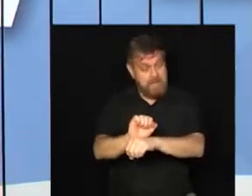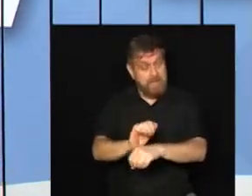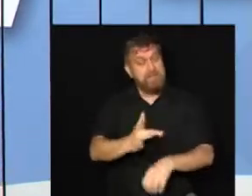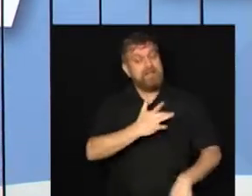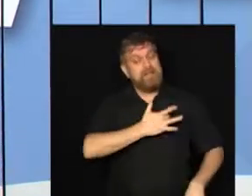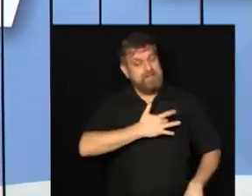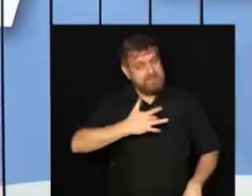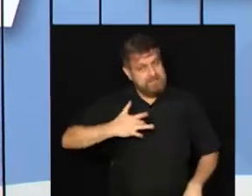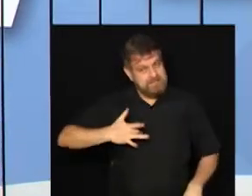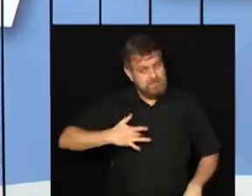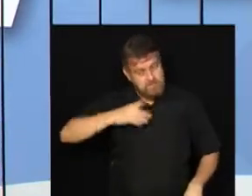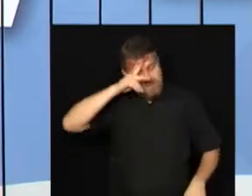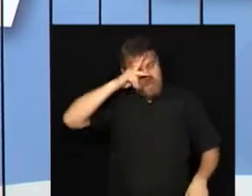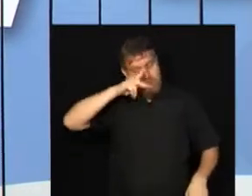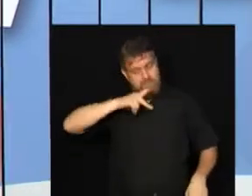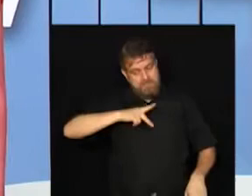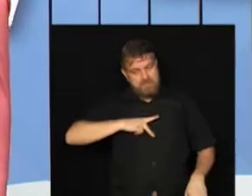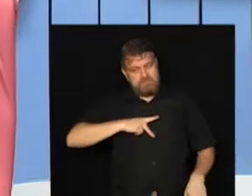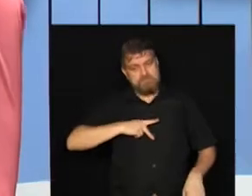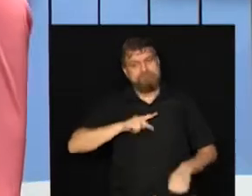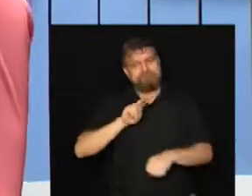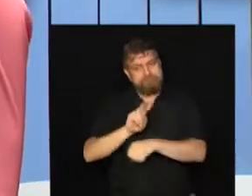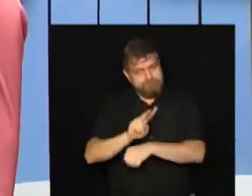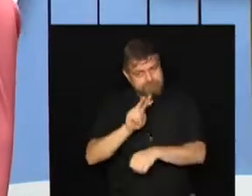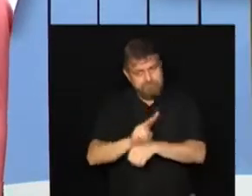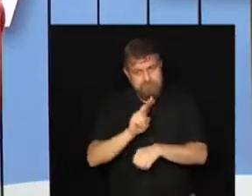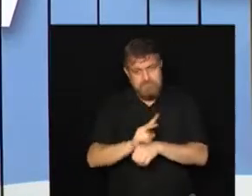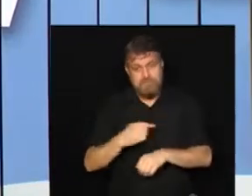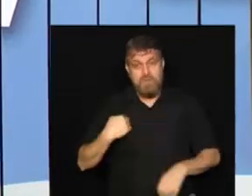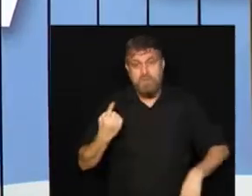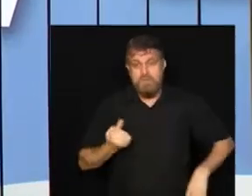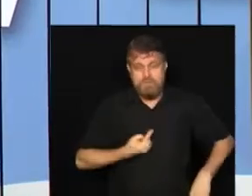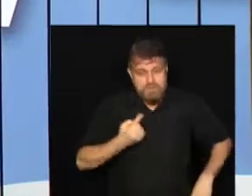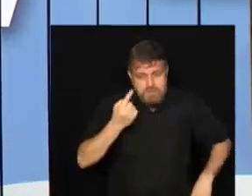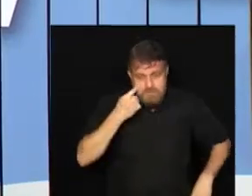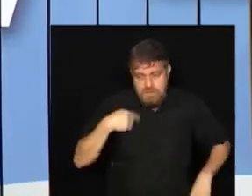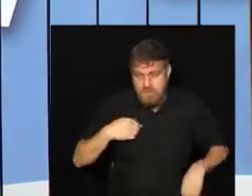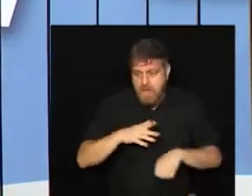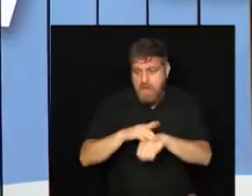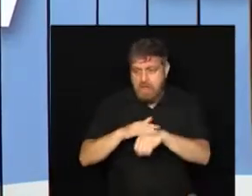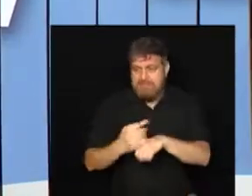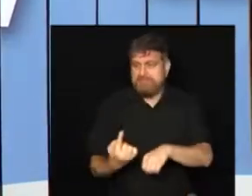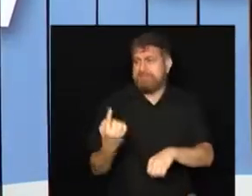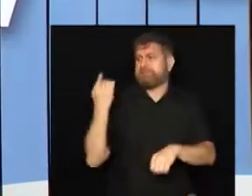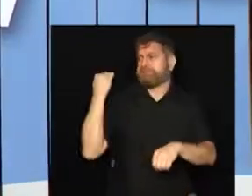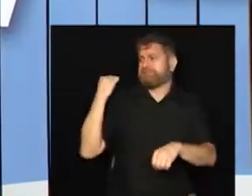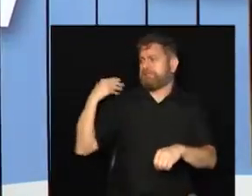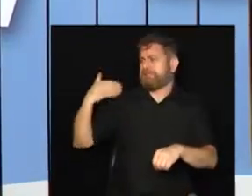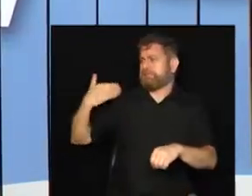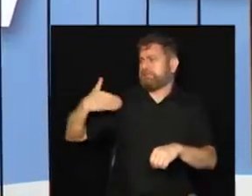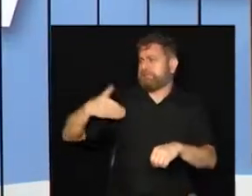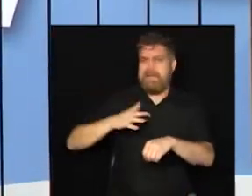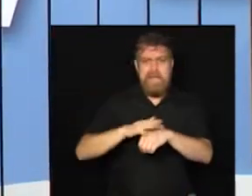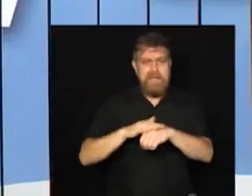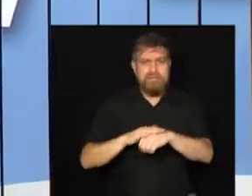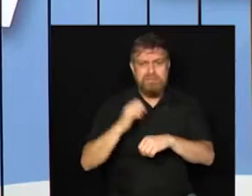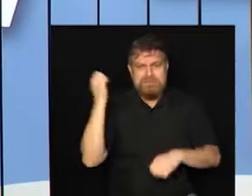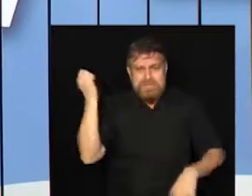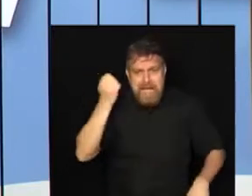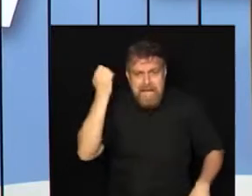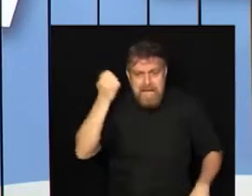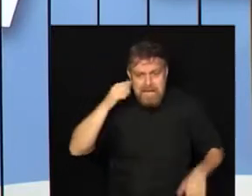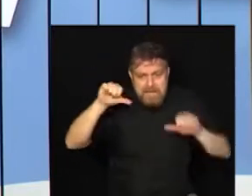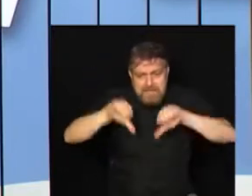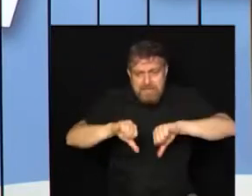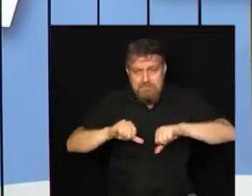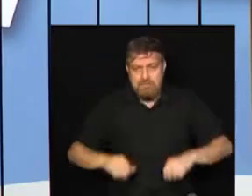a você próprio, né, Márcia? A gente tem que se cuidar, porque quando a gente vê, às vezes a gente está doente, a doença já piorou, está num estágio muito pior.